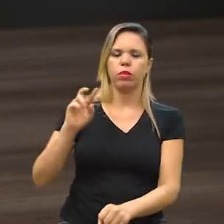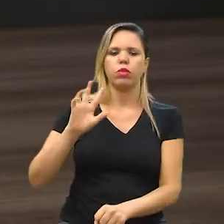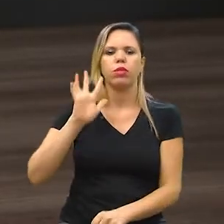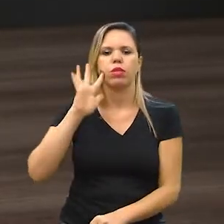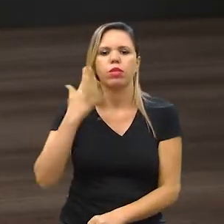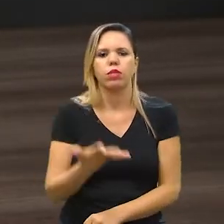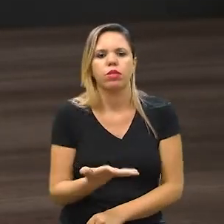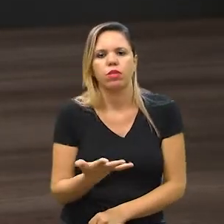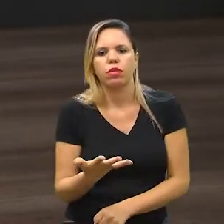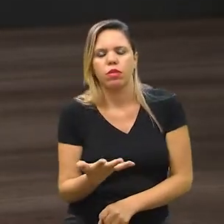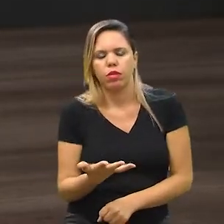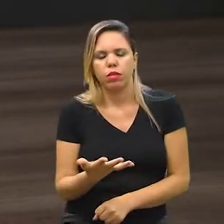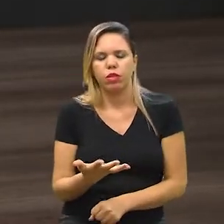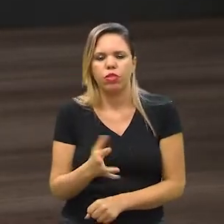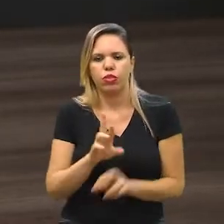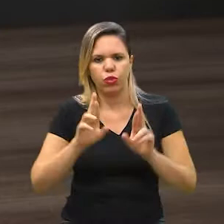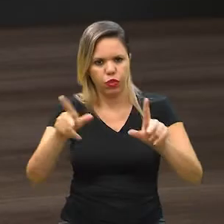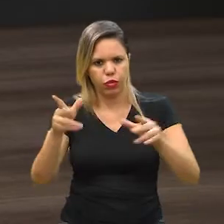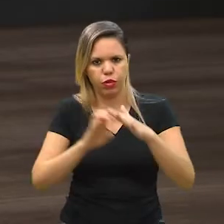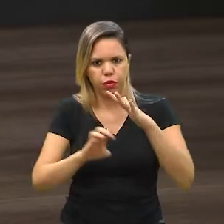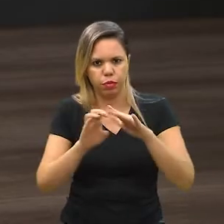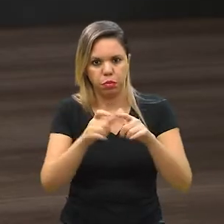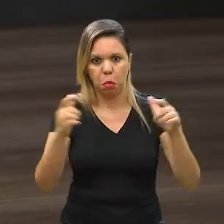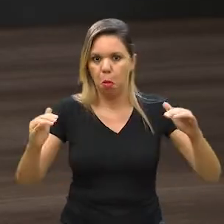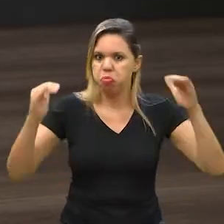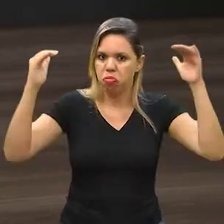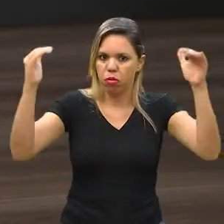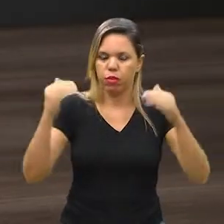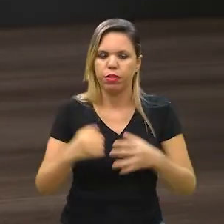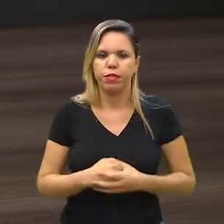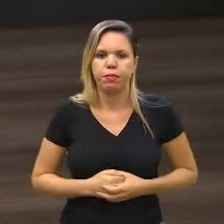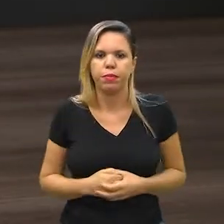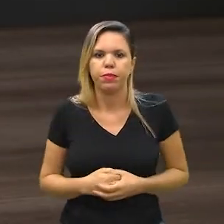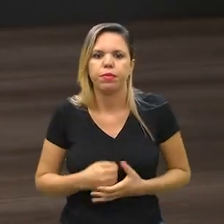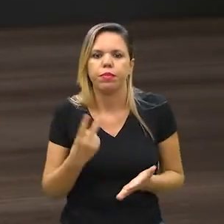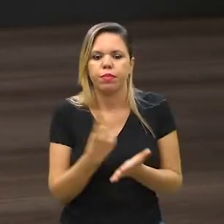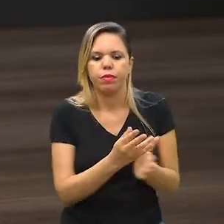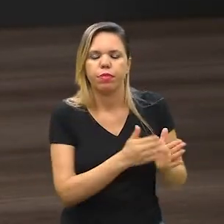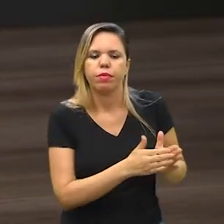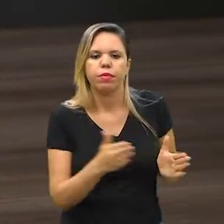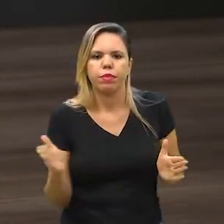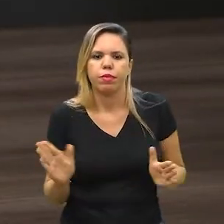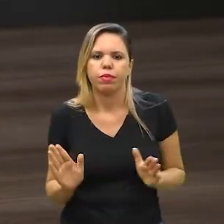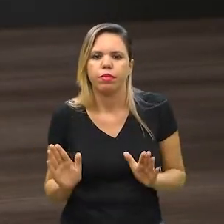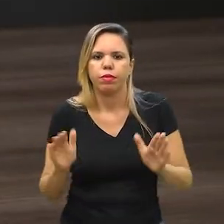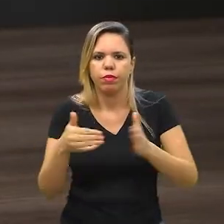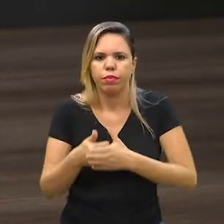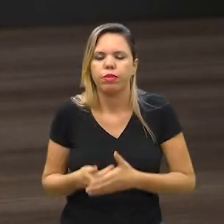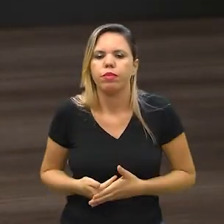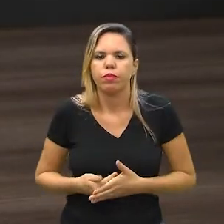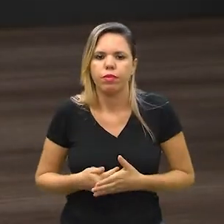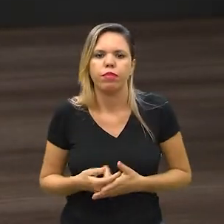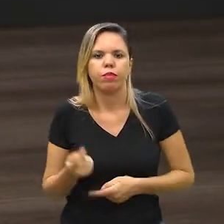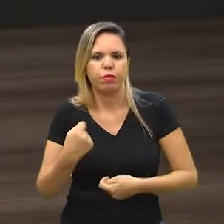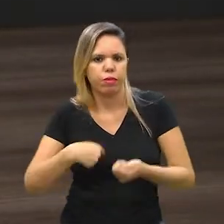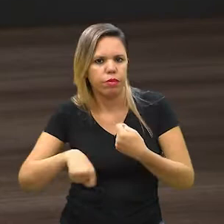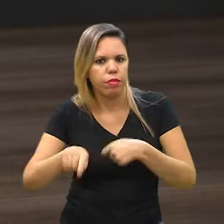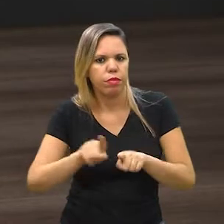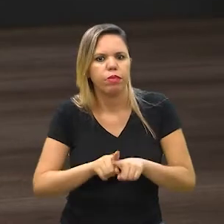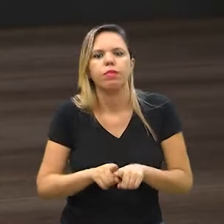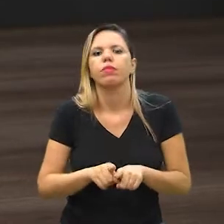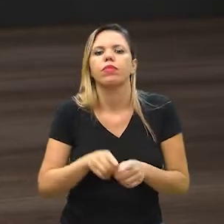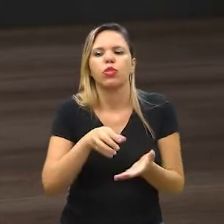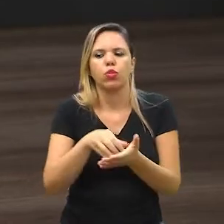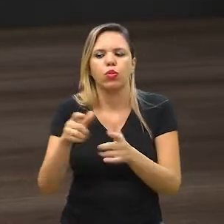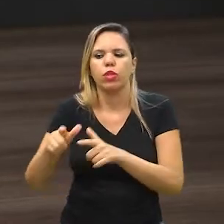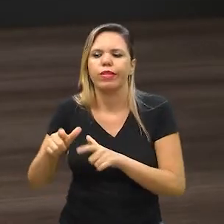foi na contramão das empresas de maior porte, que no mesmo período fecharam cerca de 88 mil postos